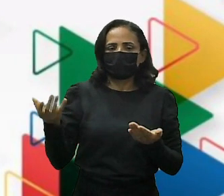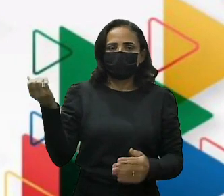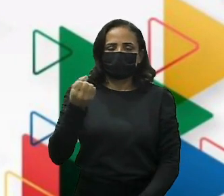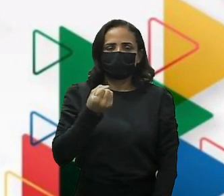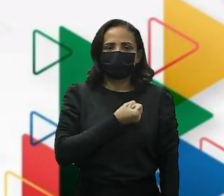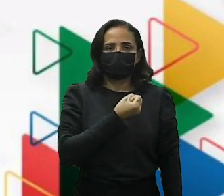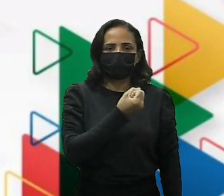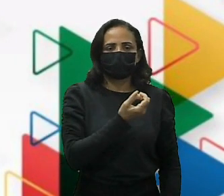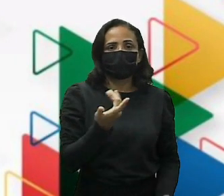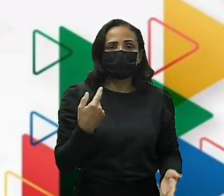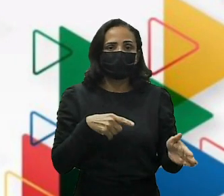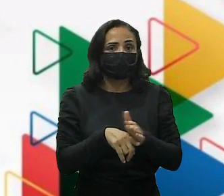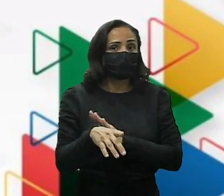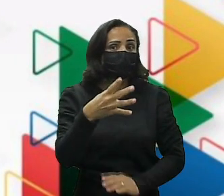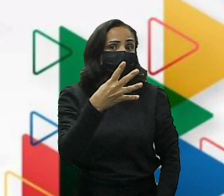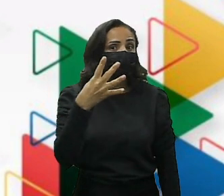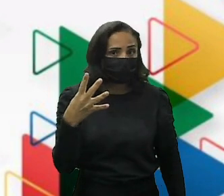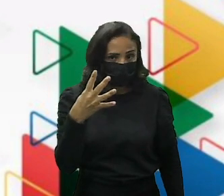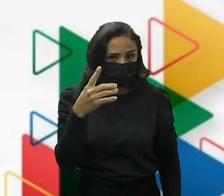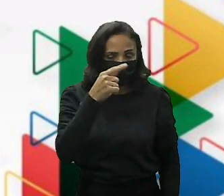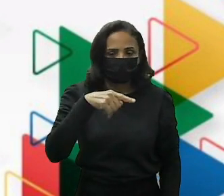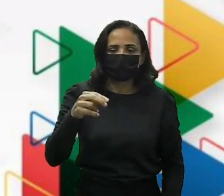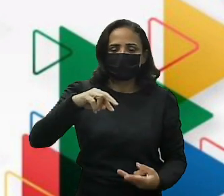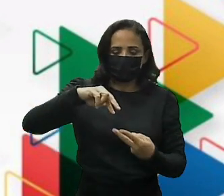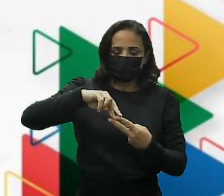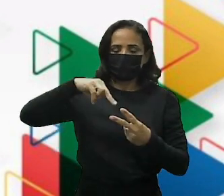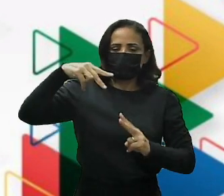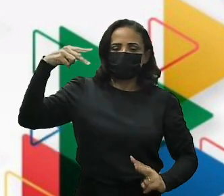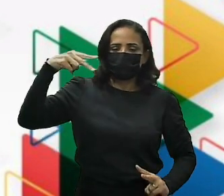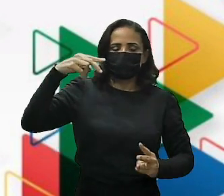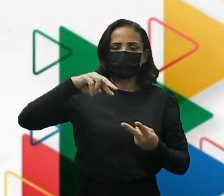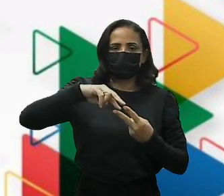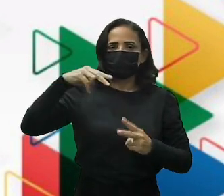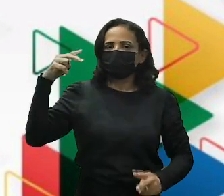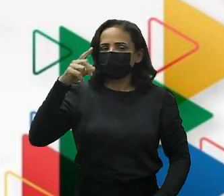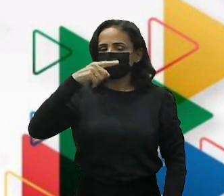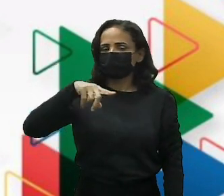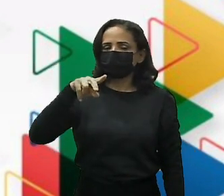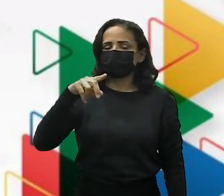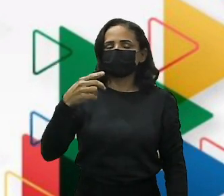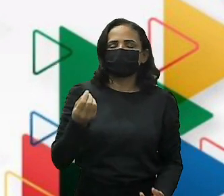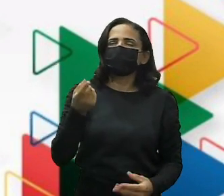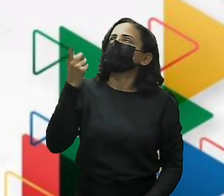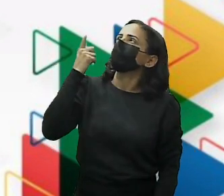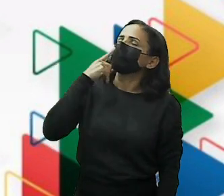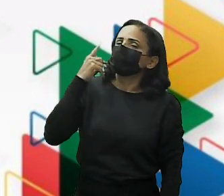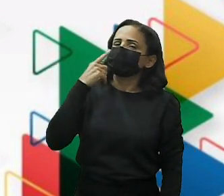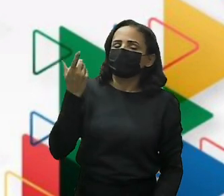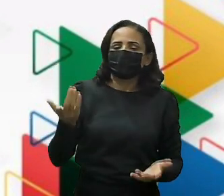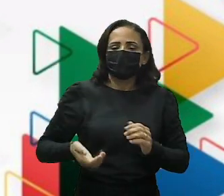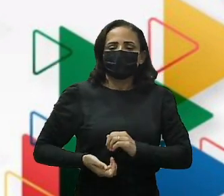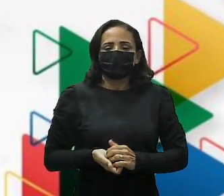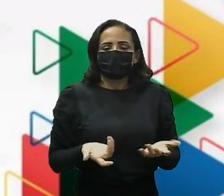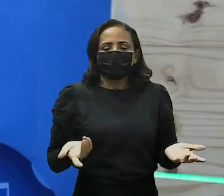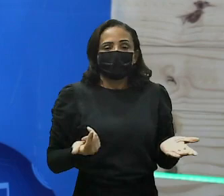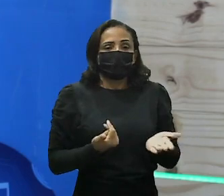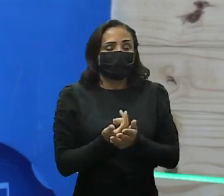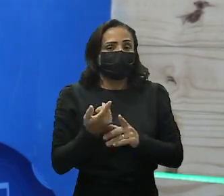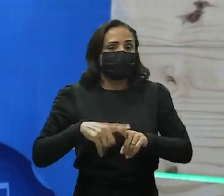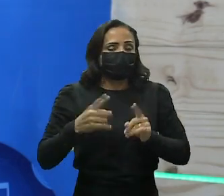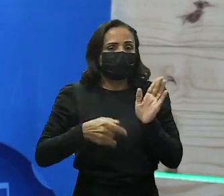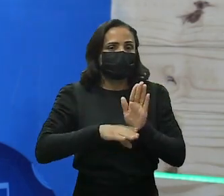4. Essa questão 4 também é uma questão de genética, tá? Ela também é uma questão de genética, mas é uma questão de genética, vamos dizer assim, mais